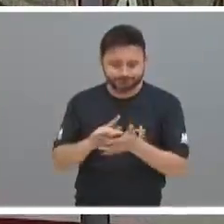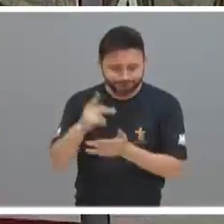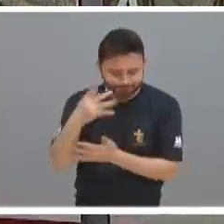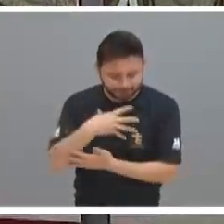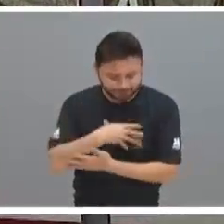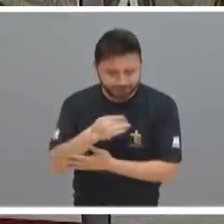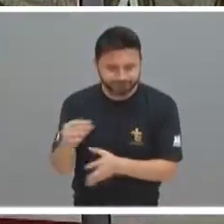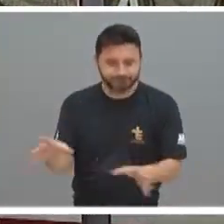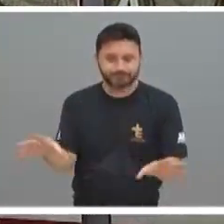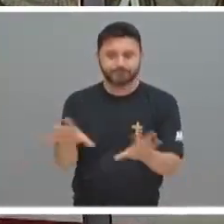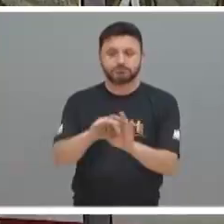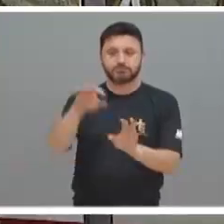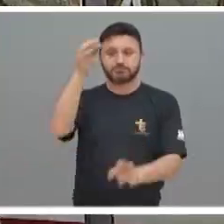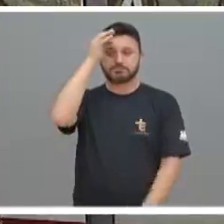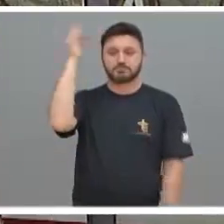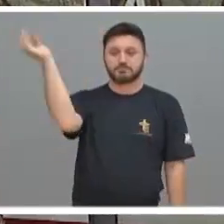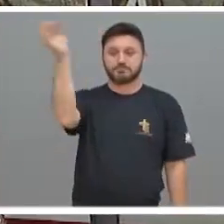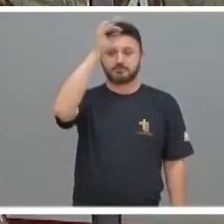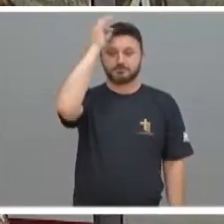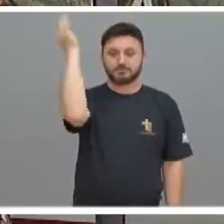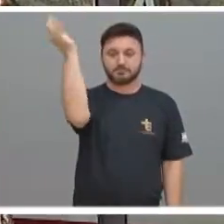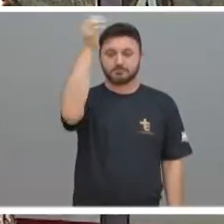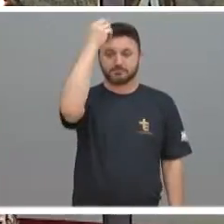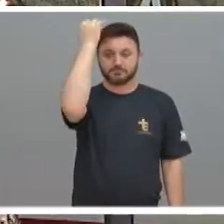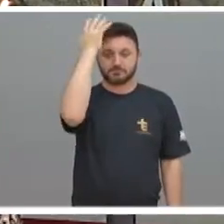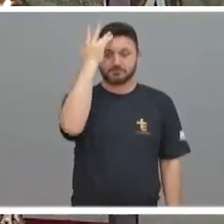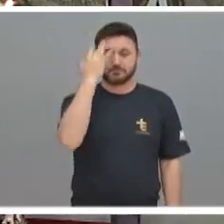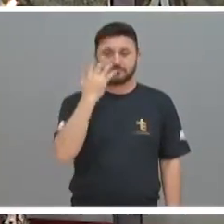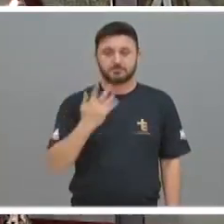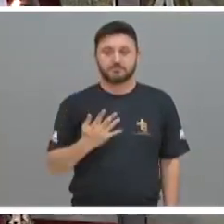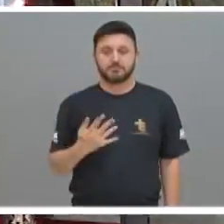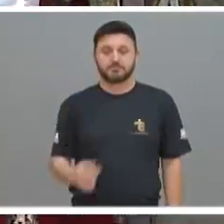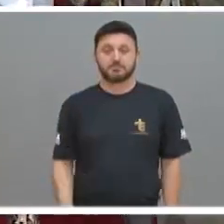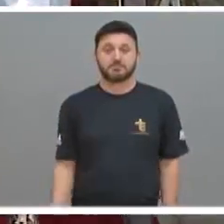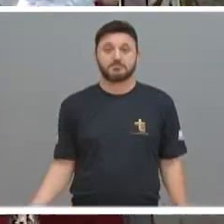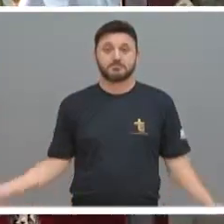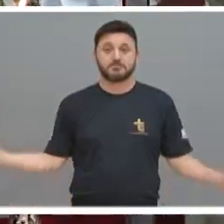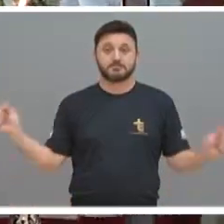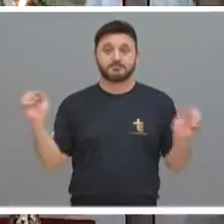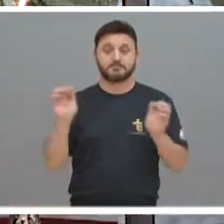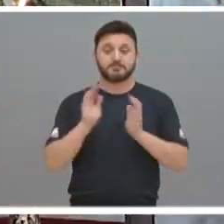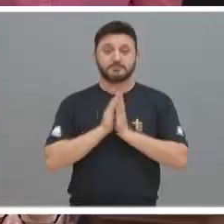vosso Filho, na unidade do Espírito Santo.